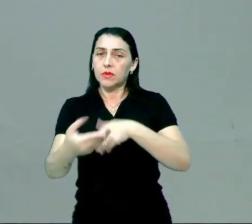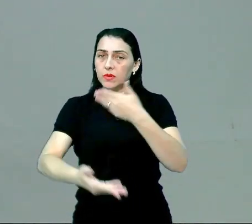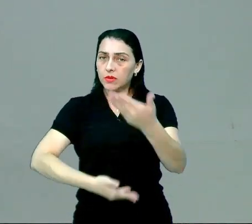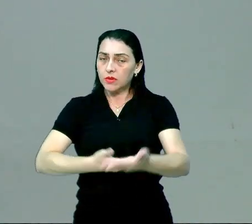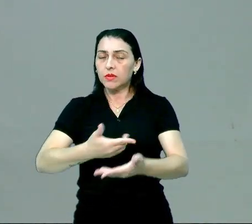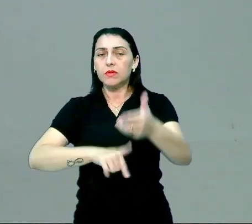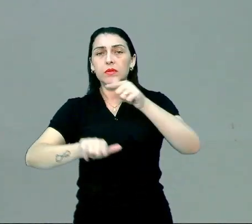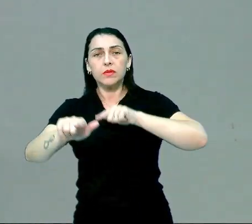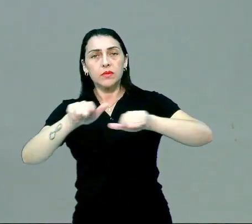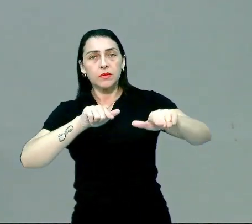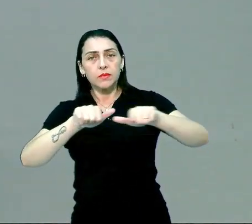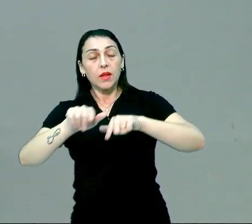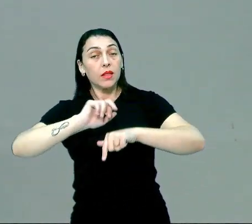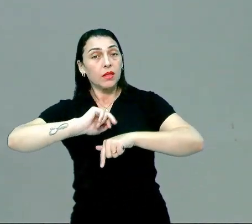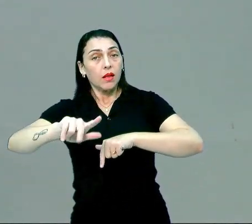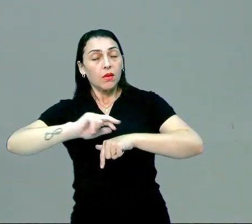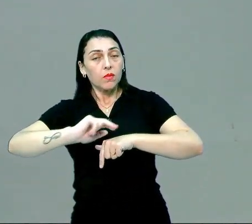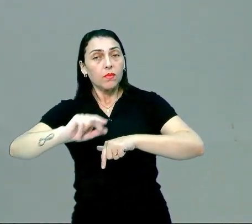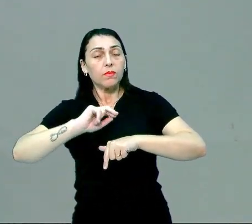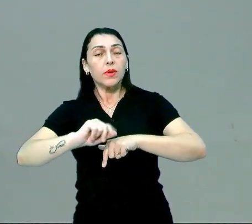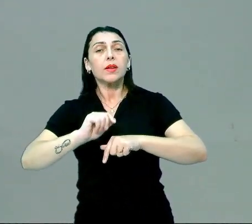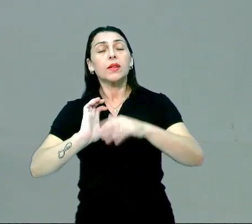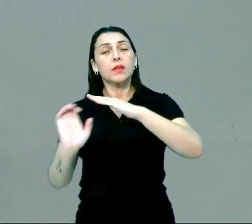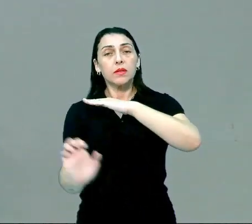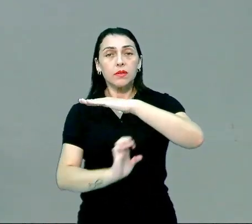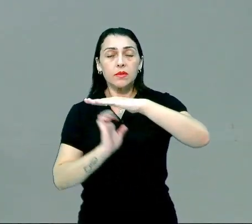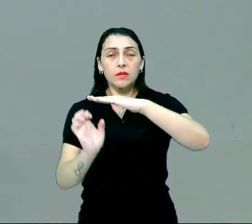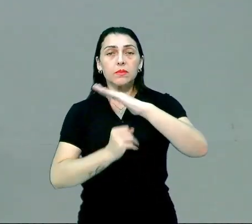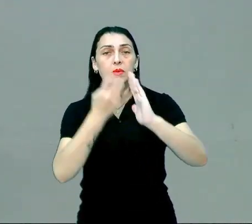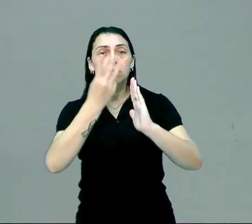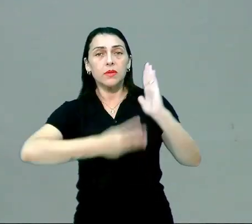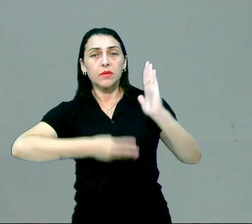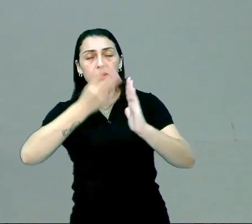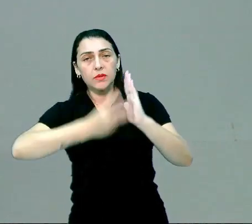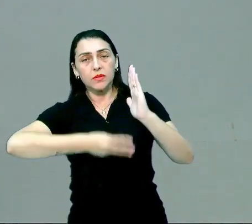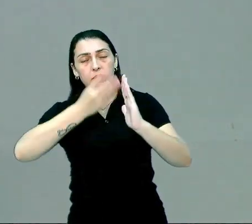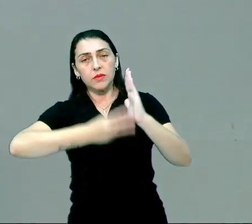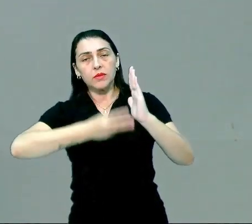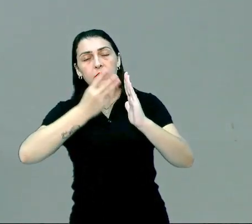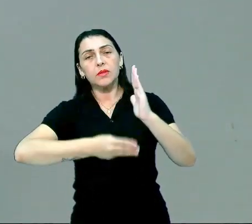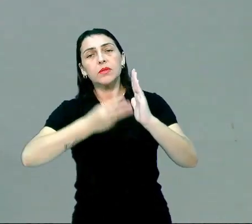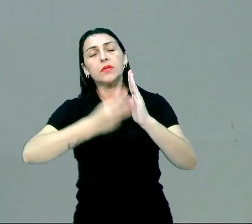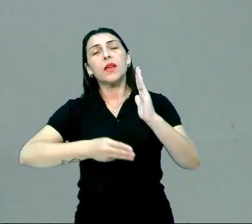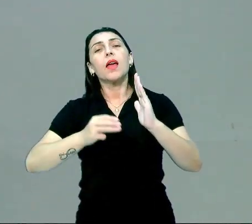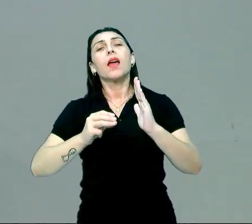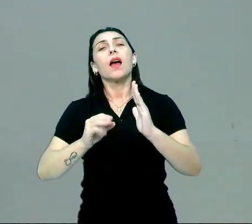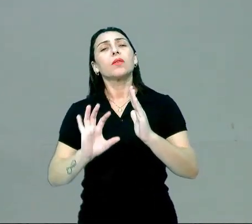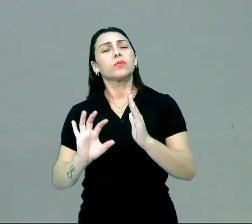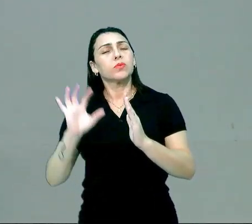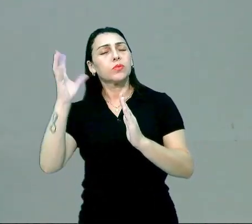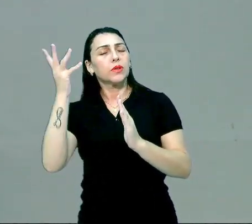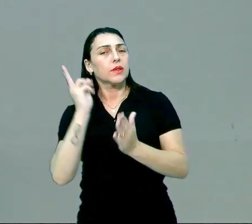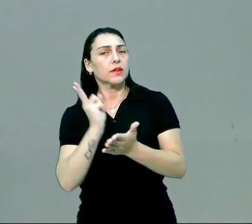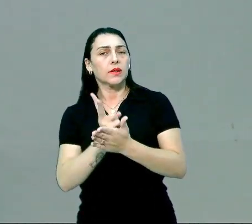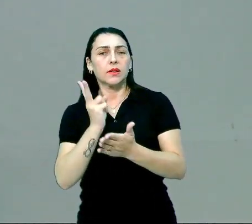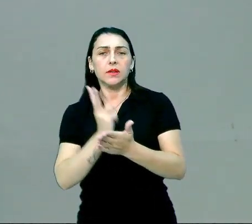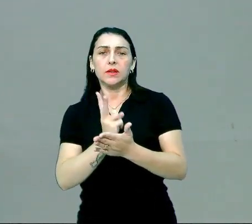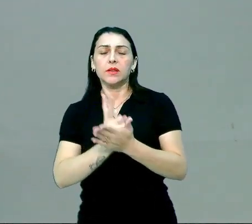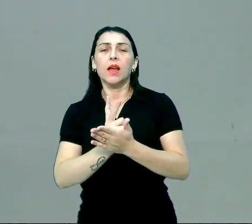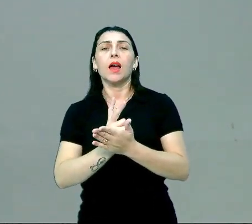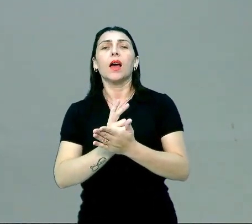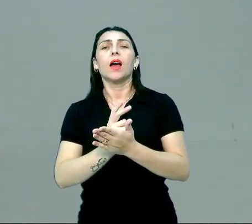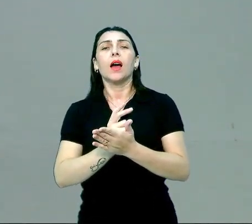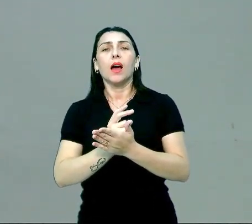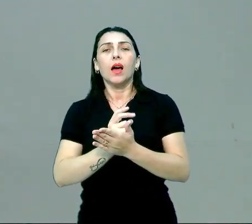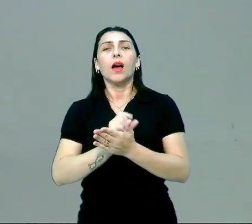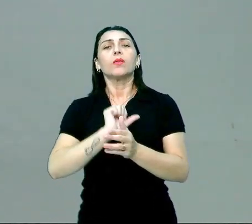relações de trabalho. Não é à toa que nessas empresas terceirizadas é muito comum o quê? A